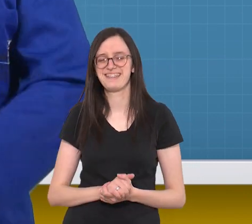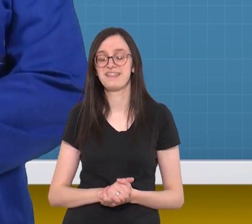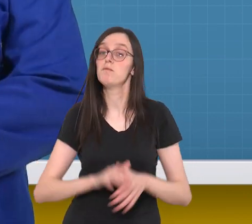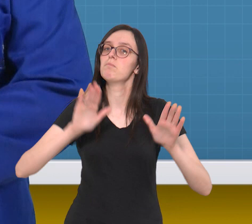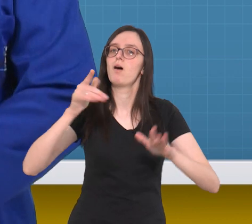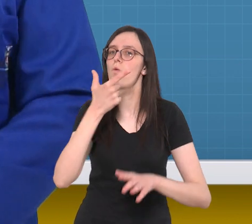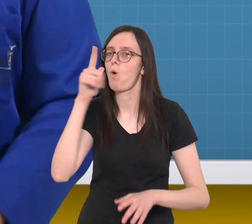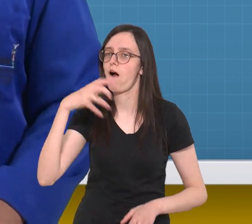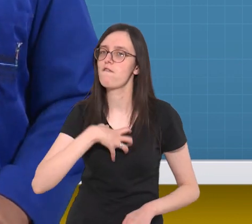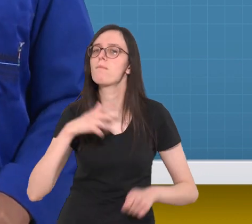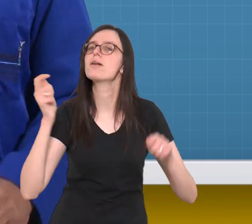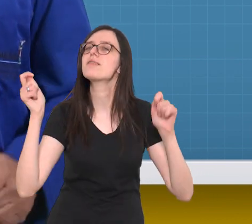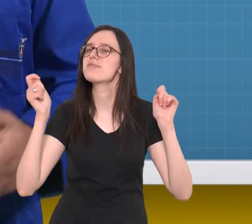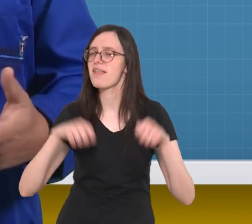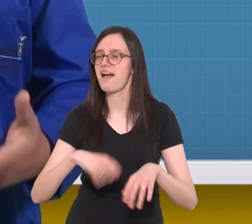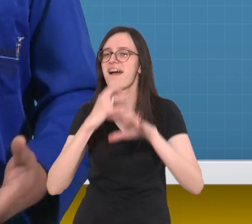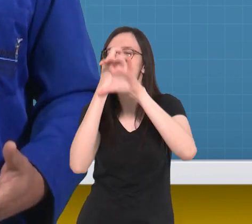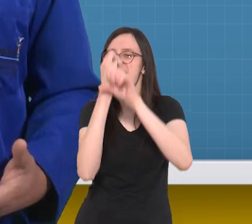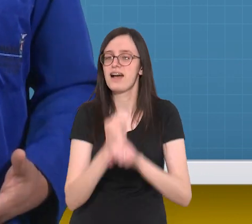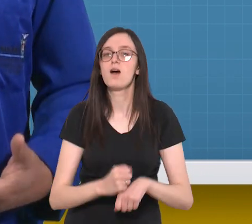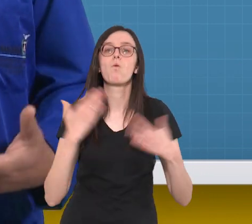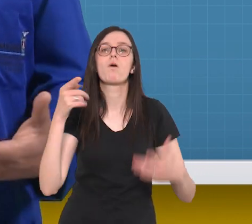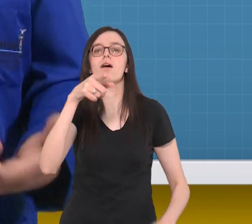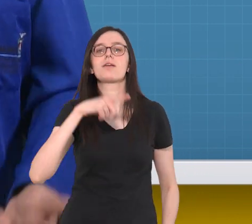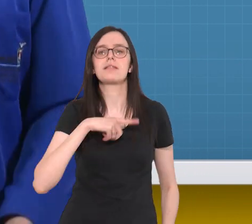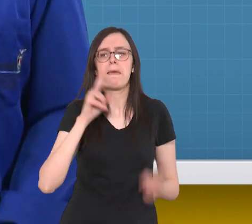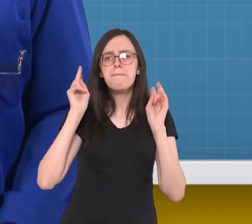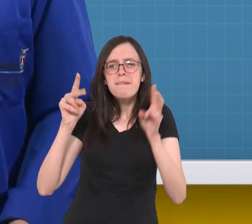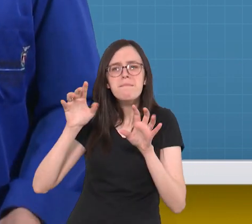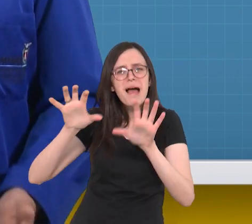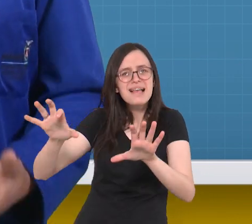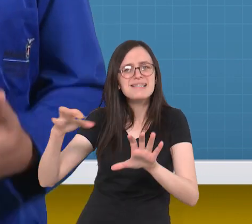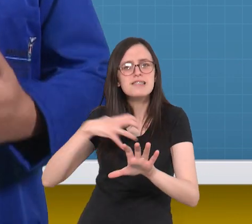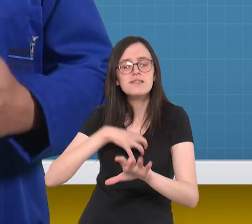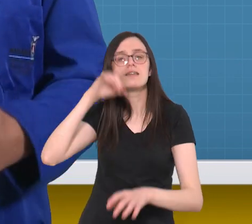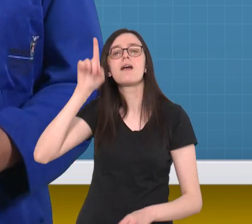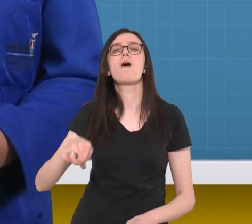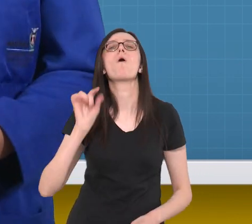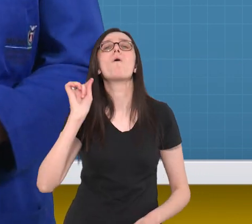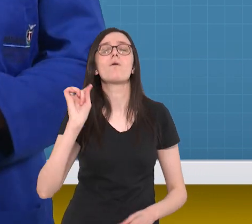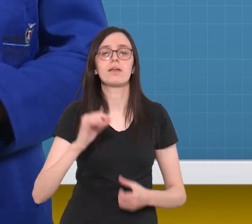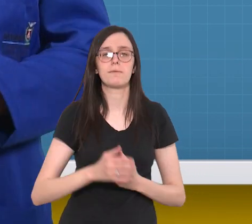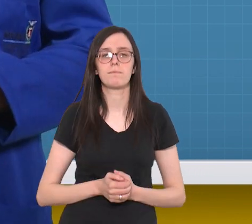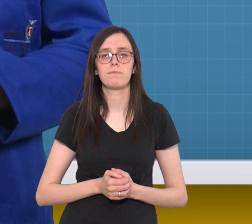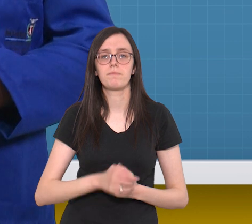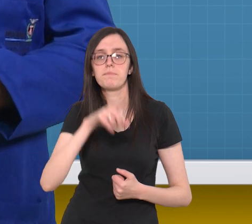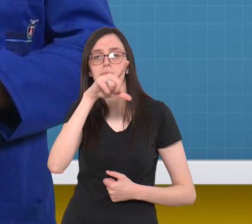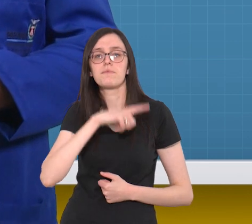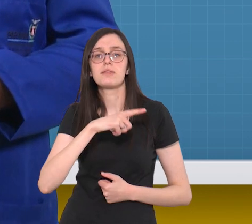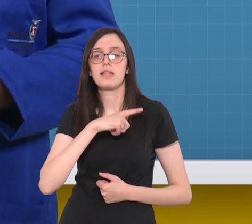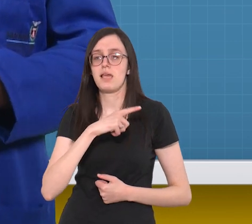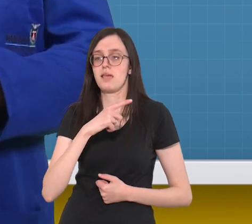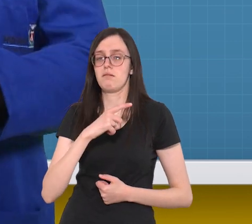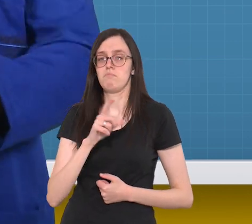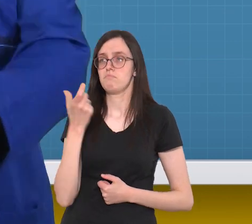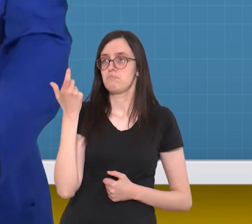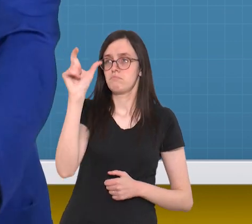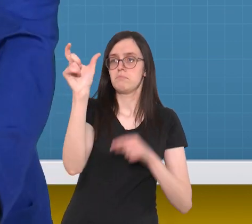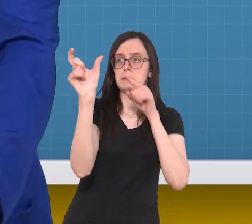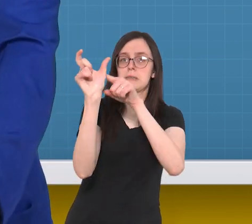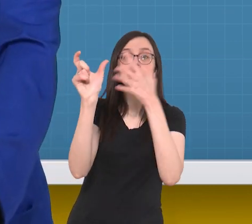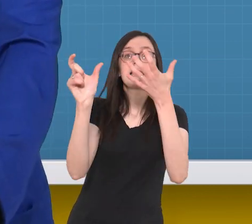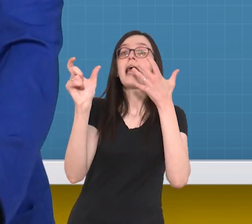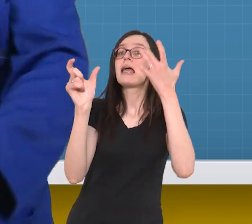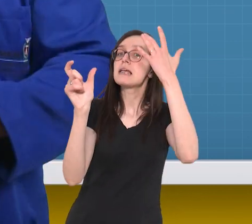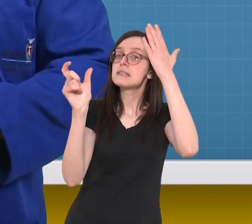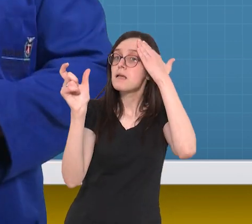tem uma outra forma de calcular também quando você tem esse tipo de problema, que é um problema onde você tem um valor único e quer saber